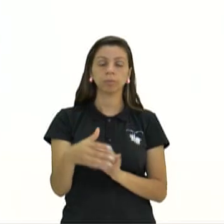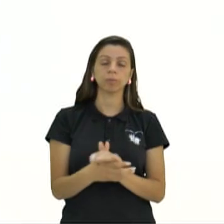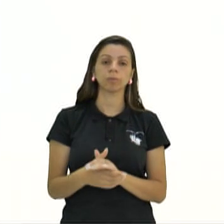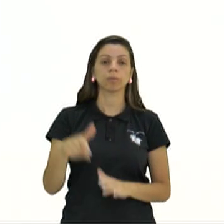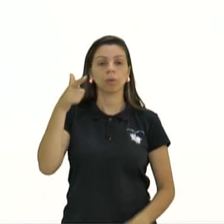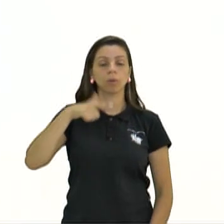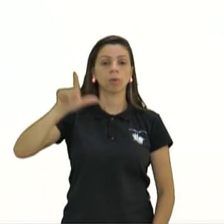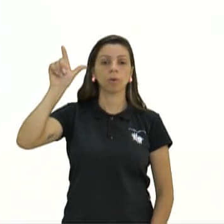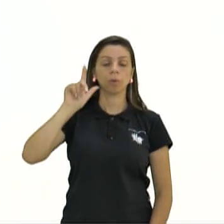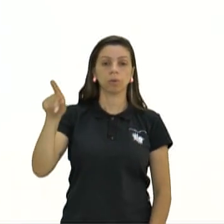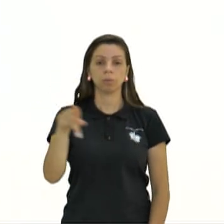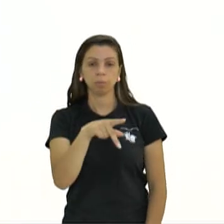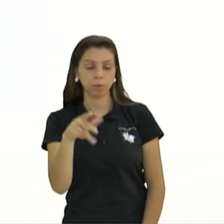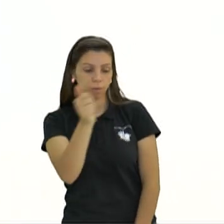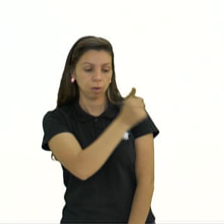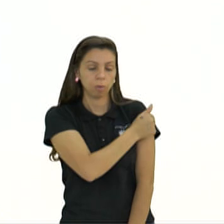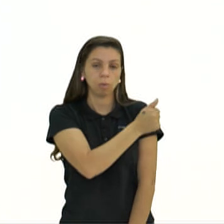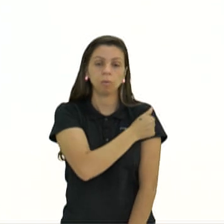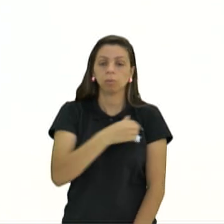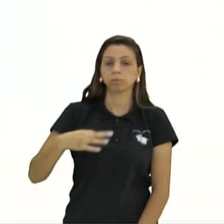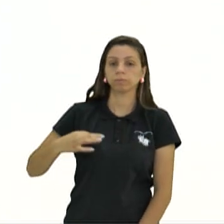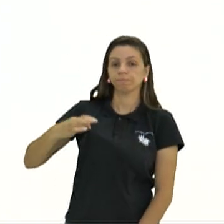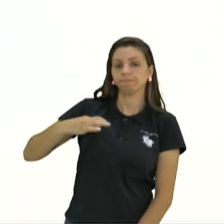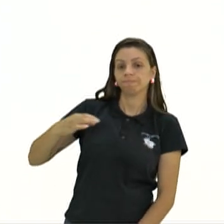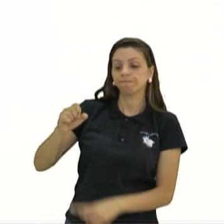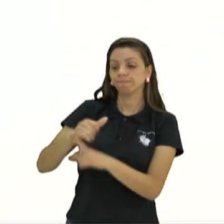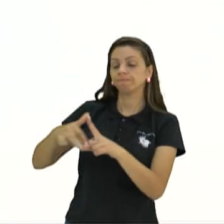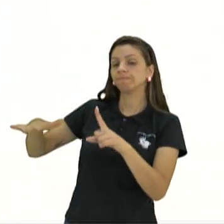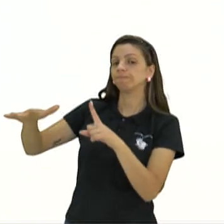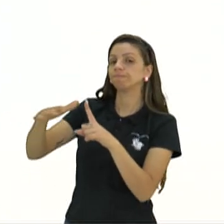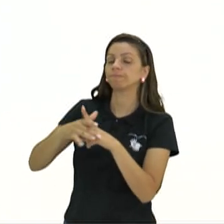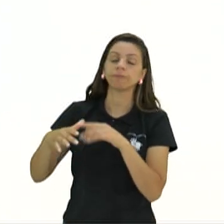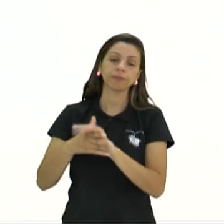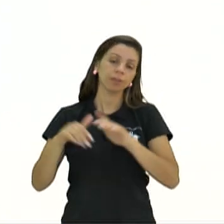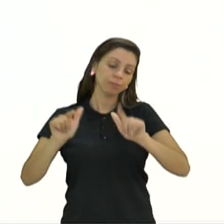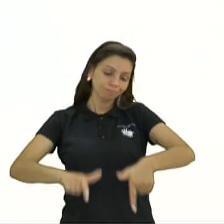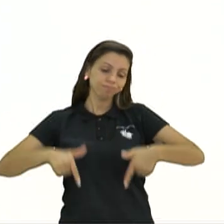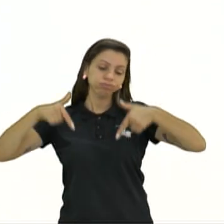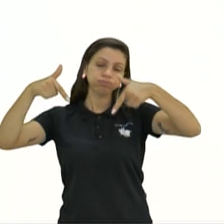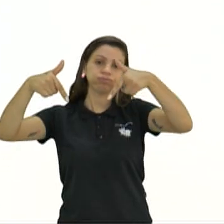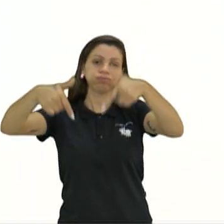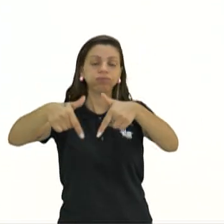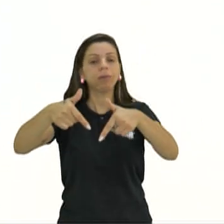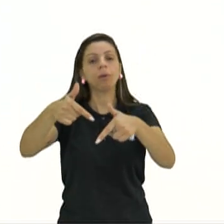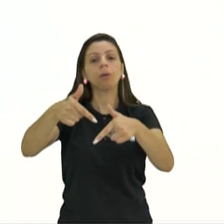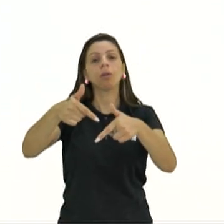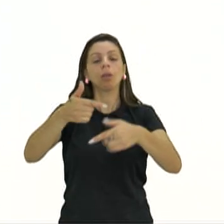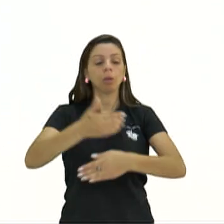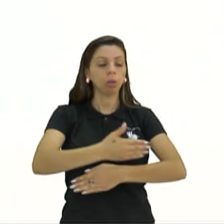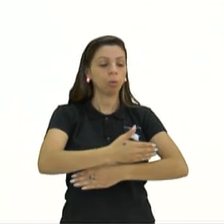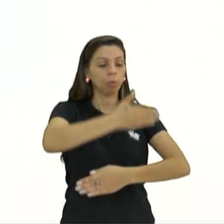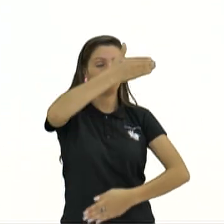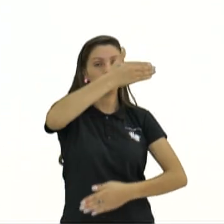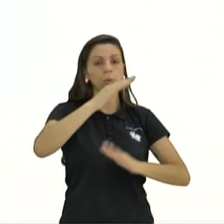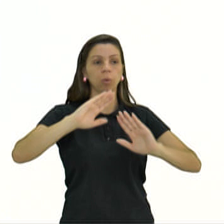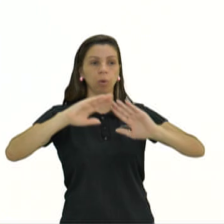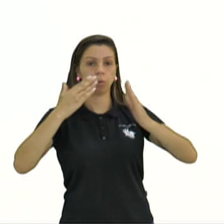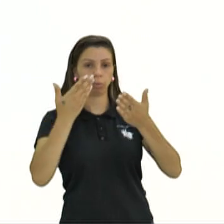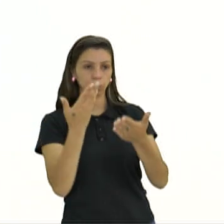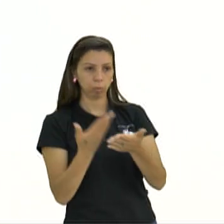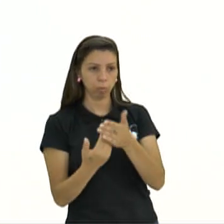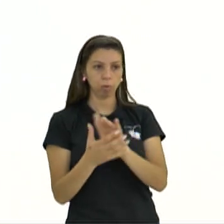Ontem, os professores, alunos e voluntários da comunidade realizaram um bonito trabalho nos muros da escola. Um único verbo,